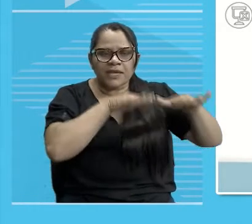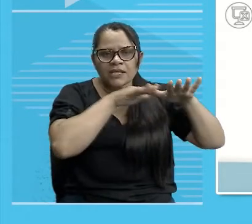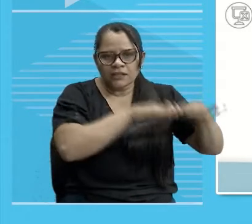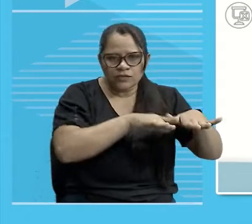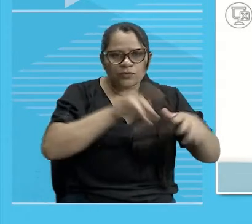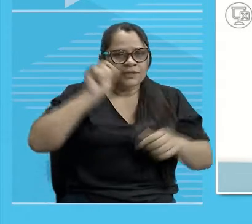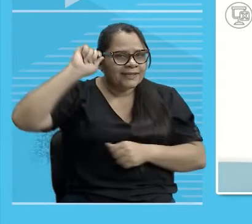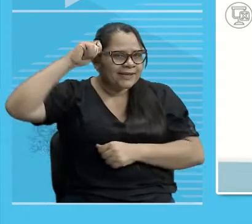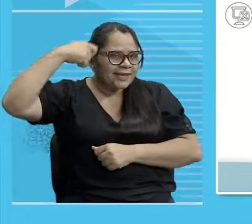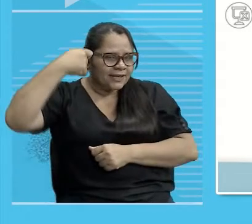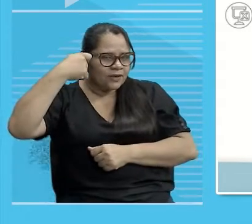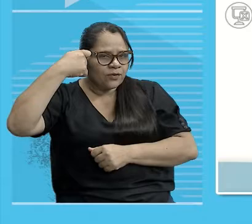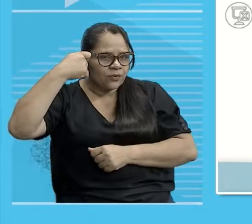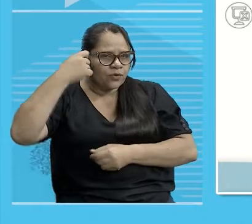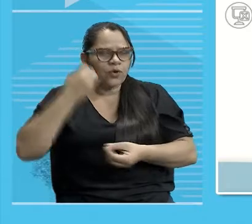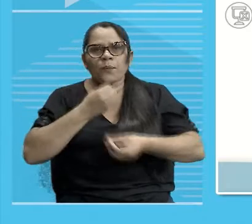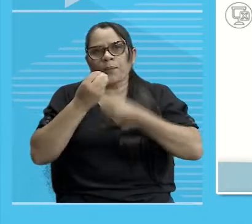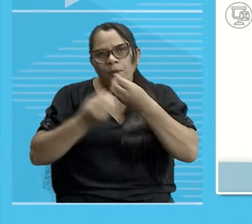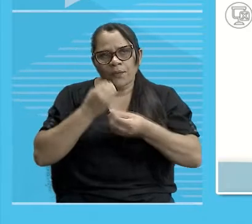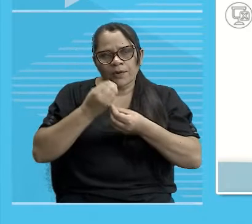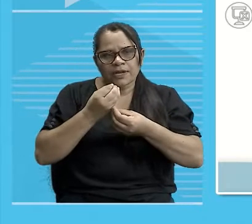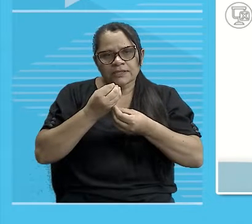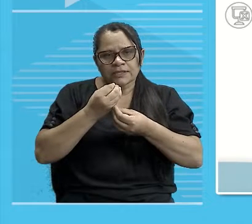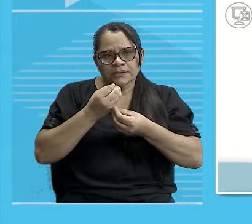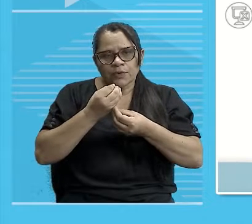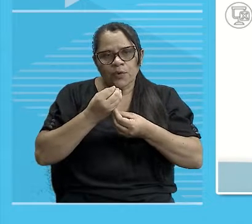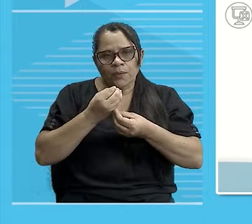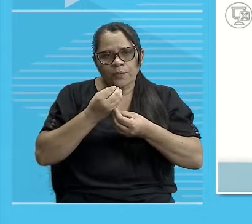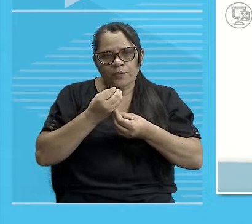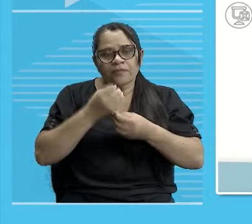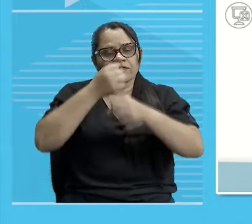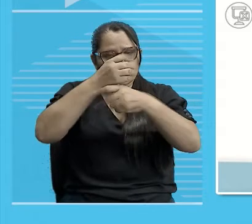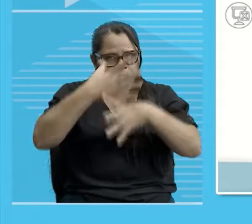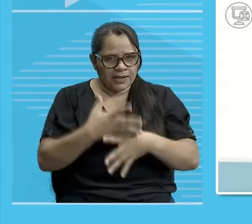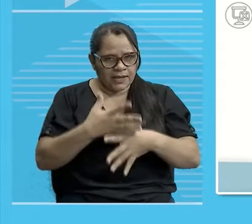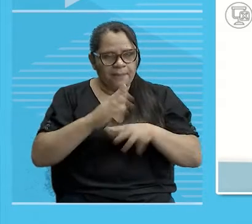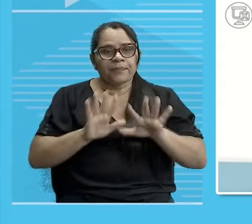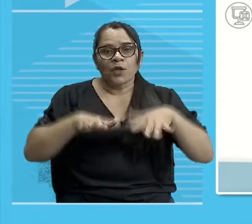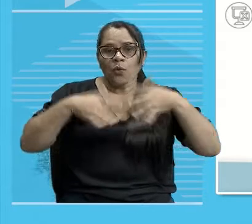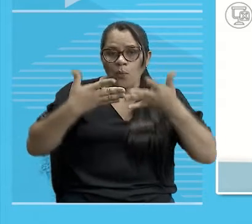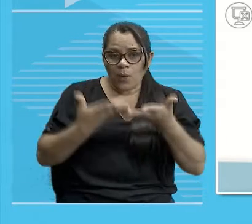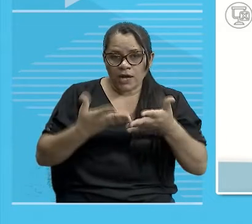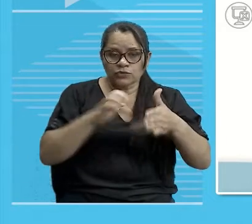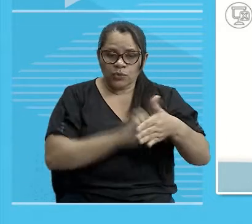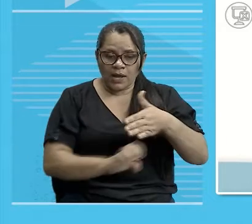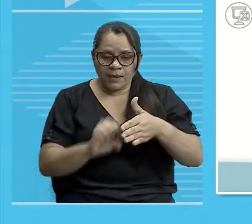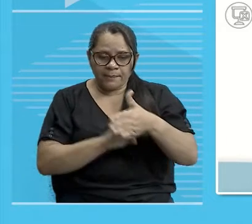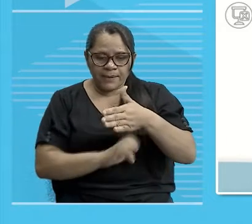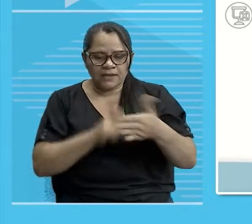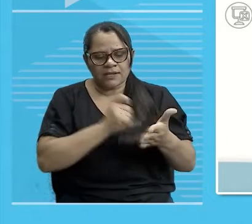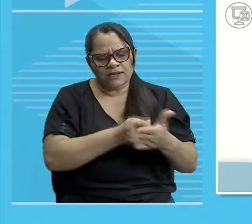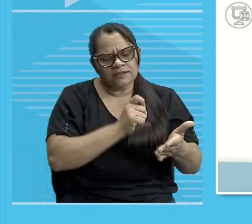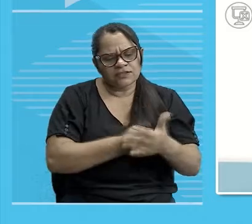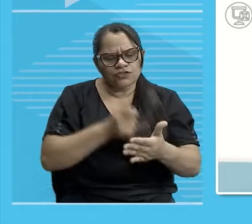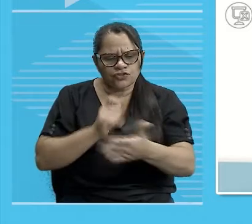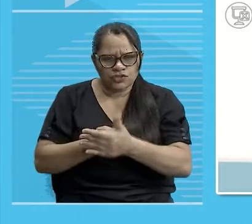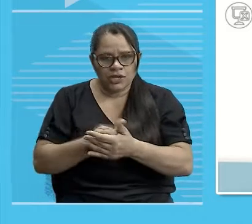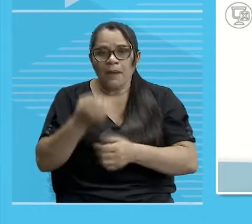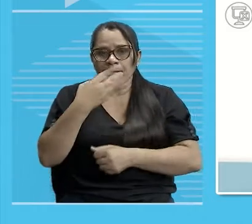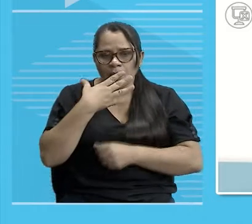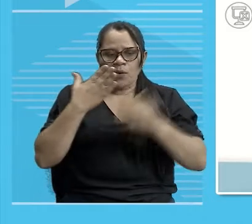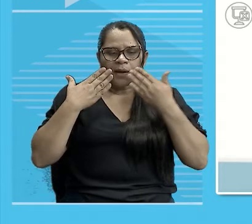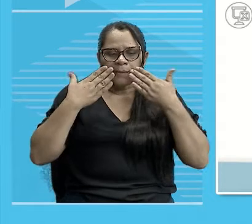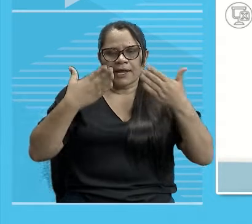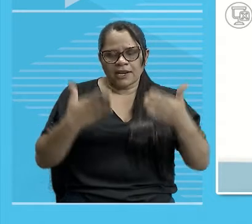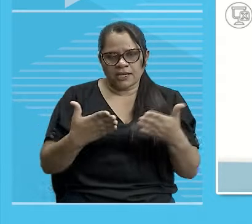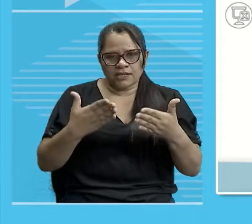o movimento negro tem razão sabe porque porque quando a empresa exigia boa aparência e tem